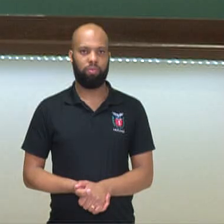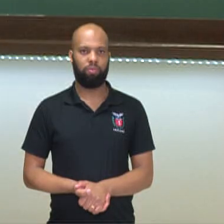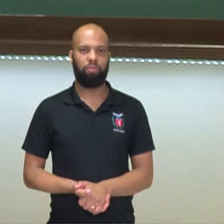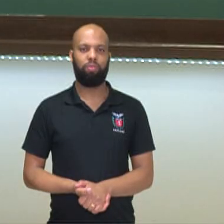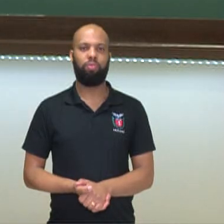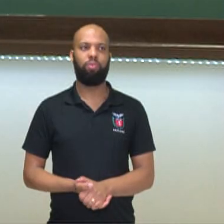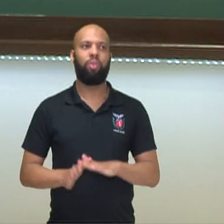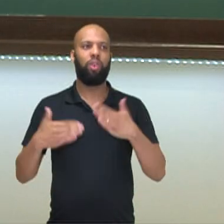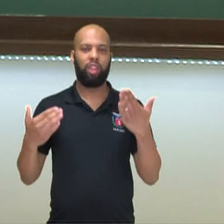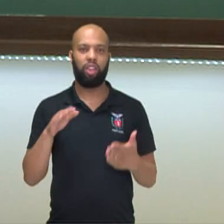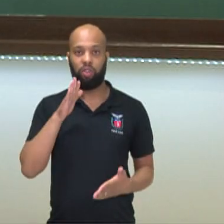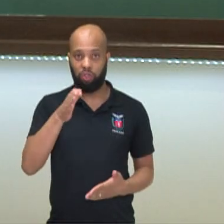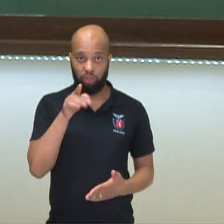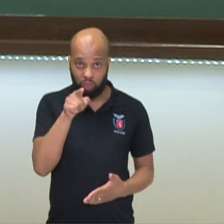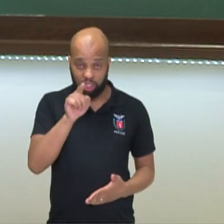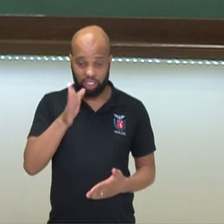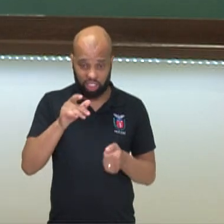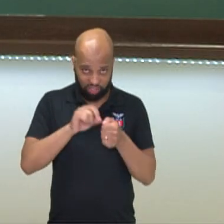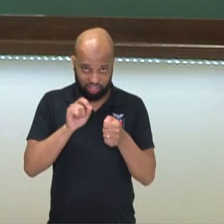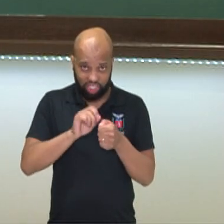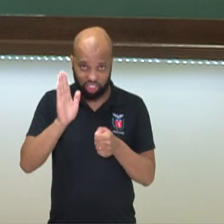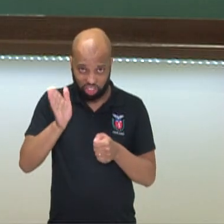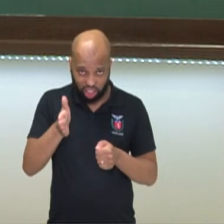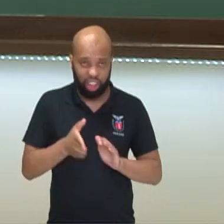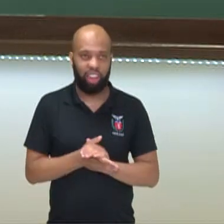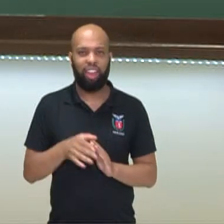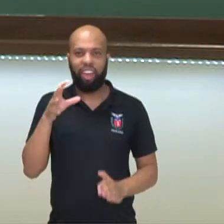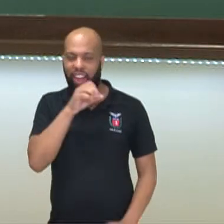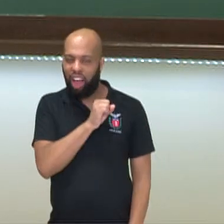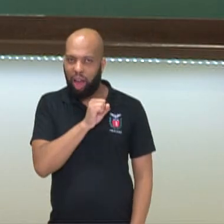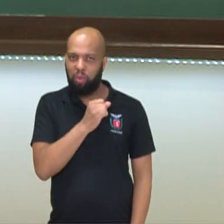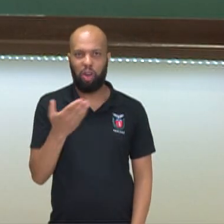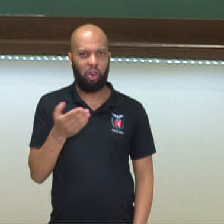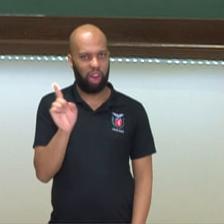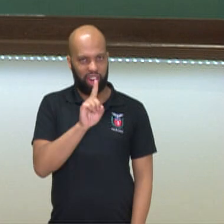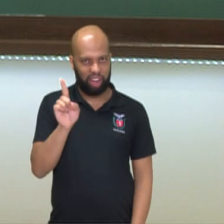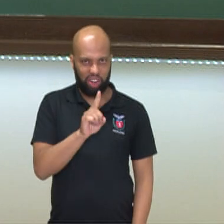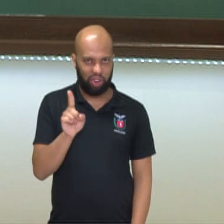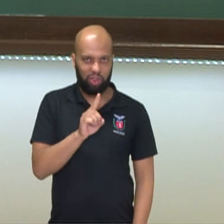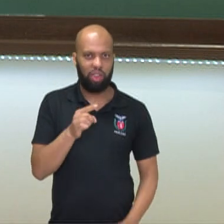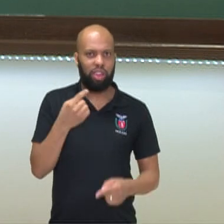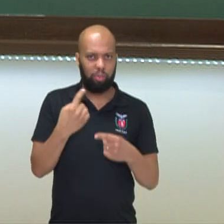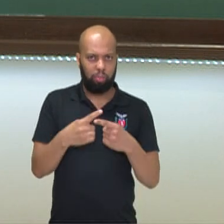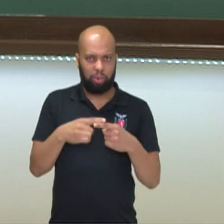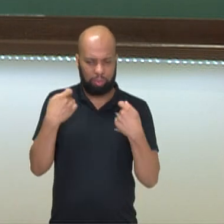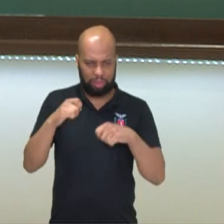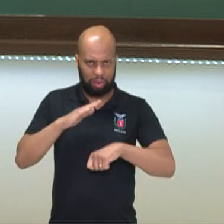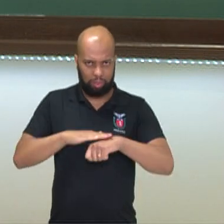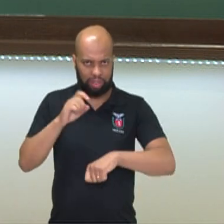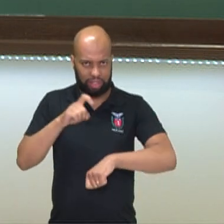E aí, já fez? Rápido, né? Não foi tão rápido dessa vez? Que você precisa de mais tempo?